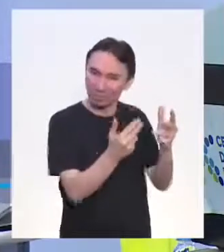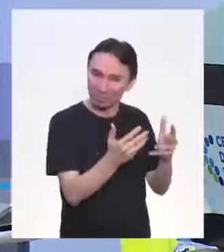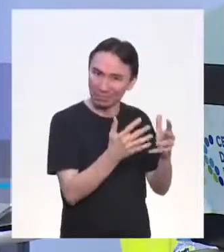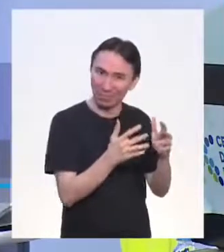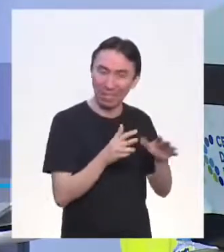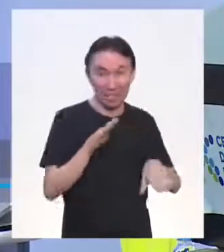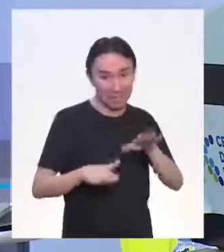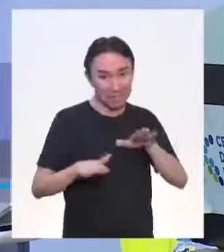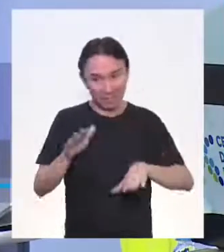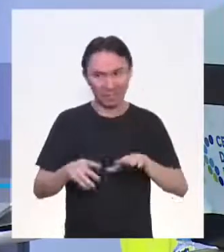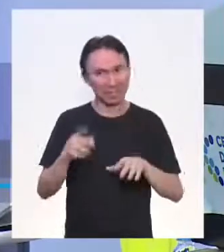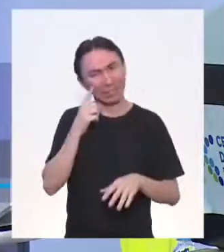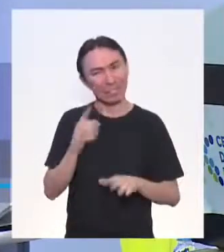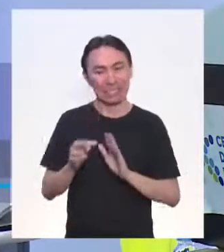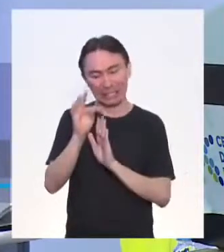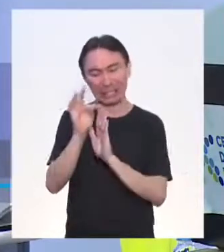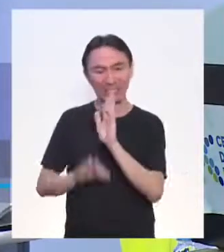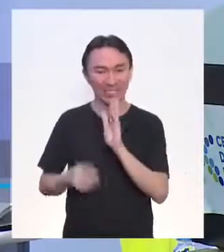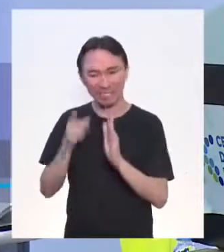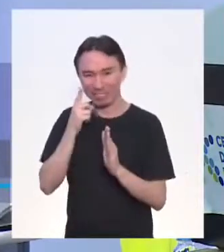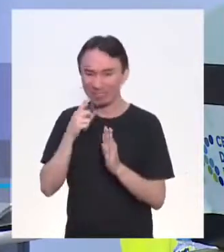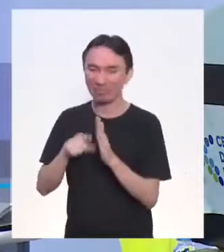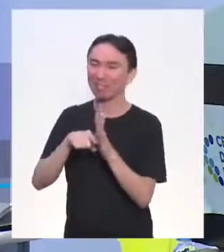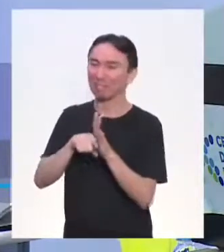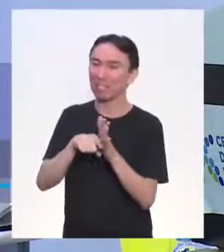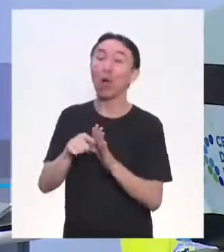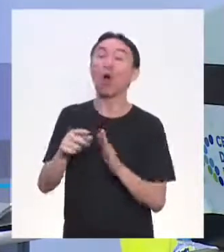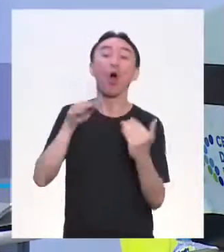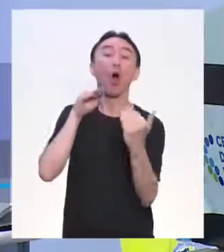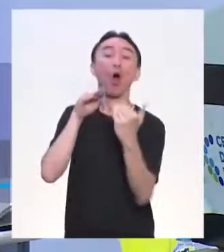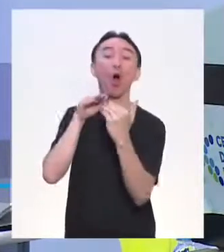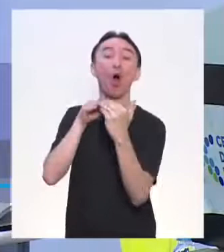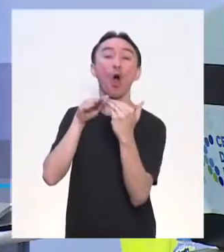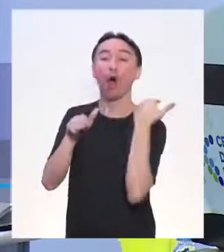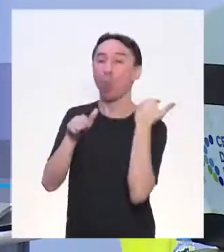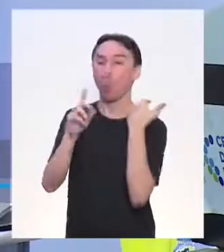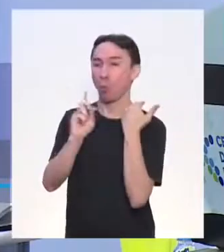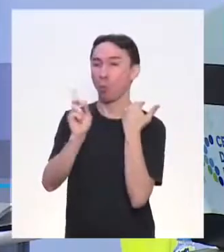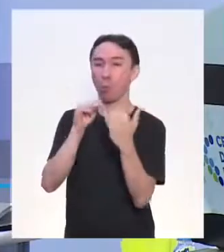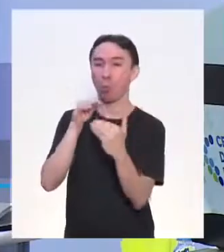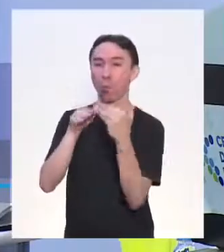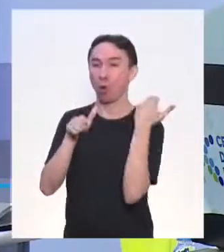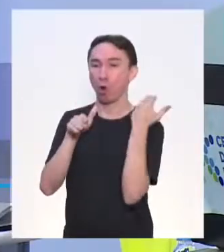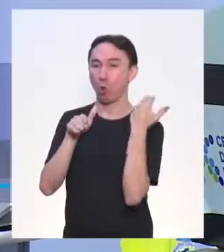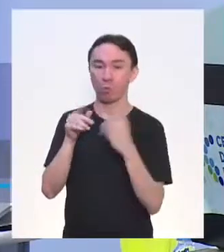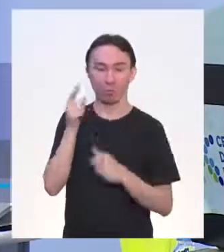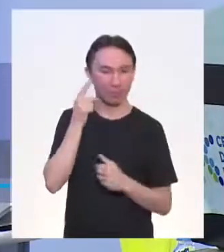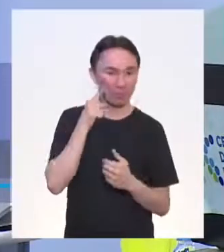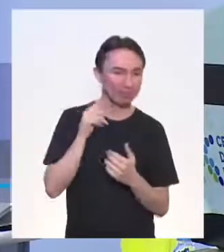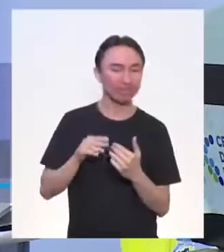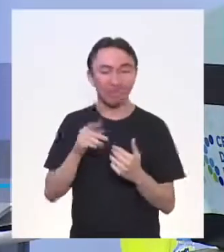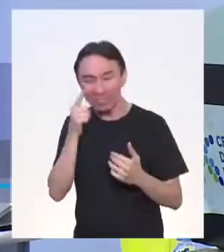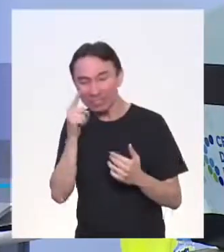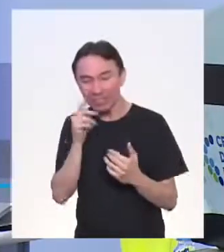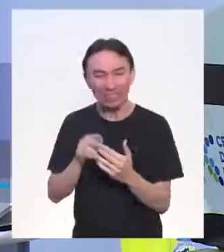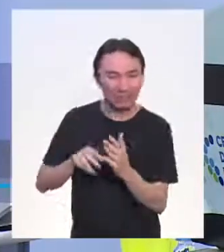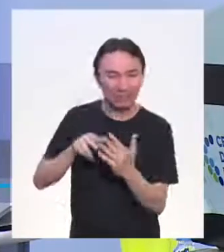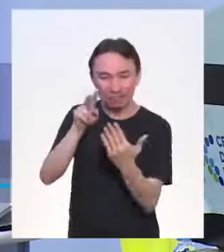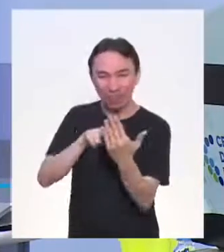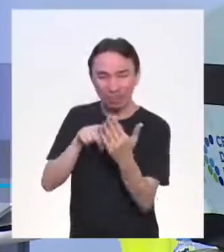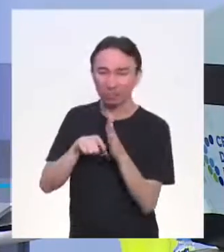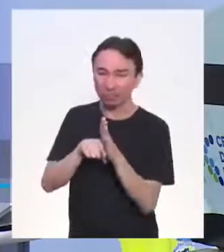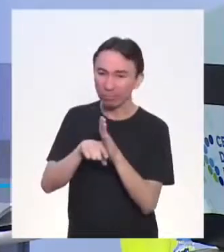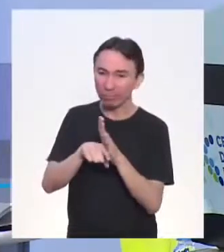concordo, né, para eu ter base e também eu consigo direcionar logo no que eu quero mudar, né,